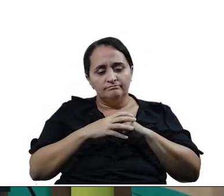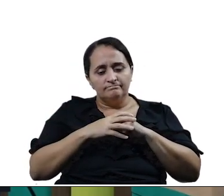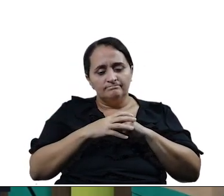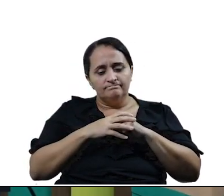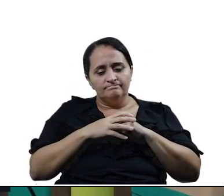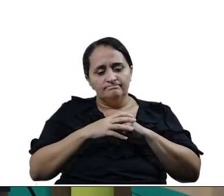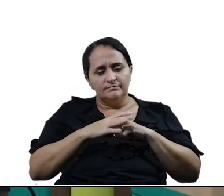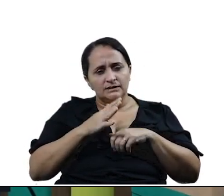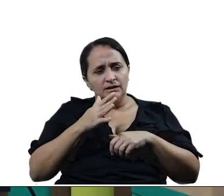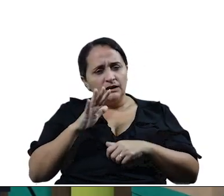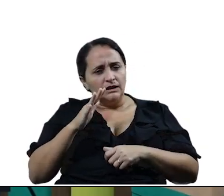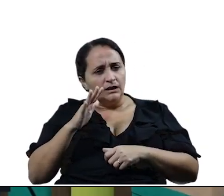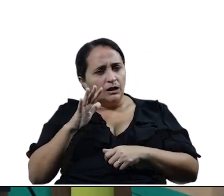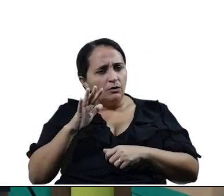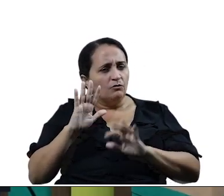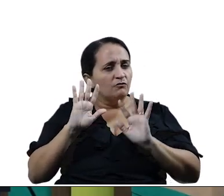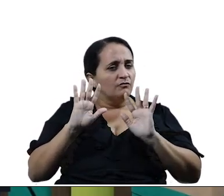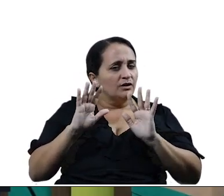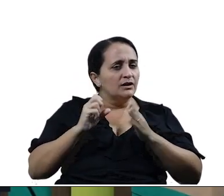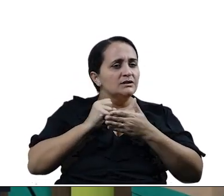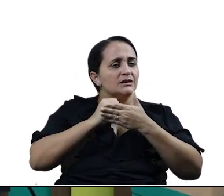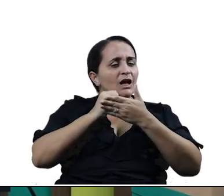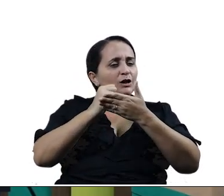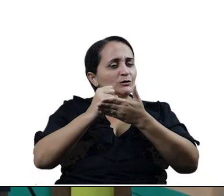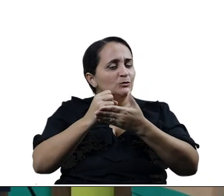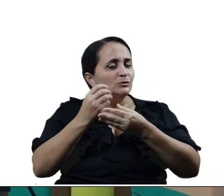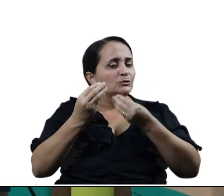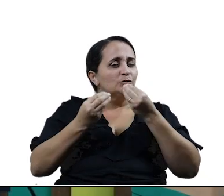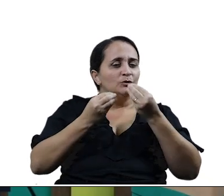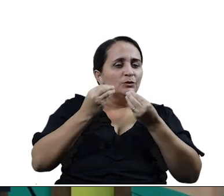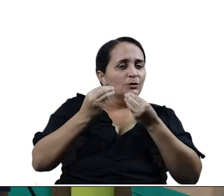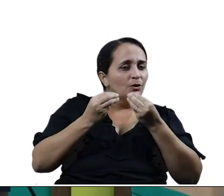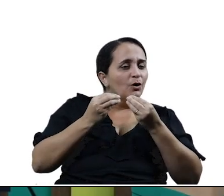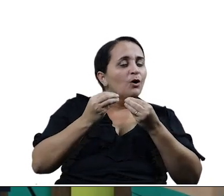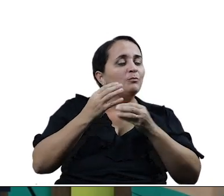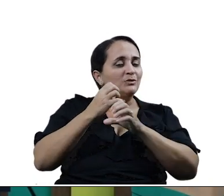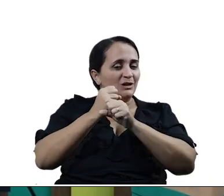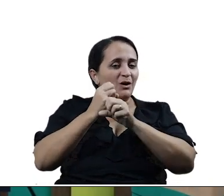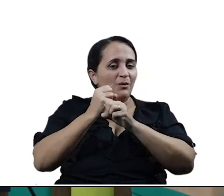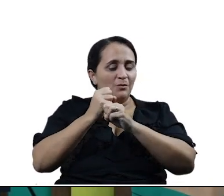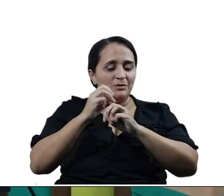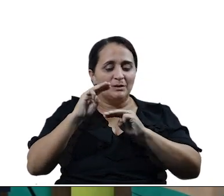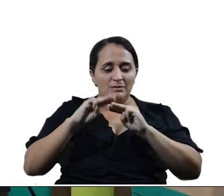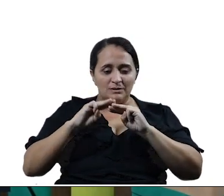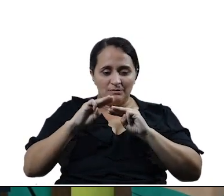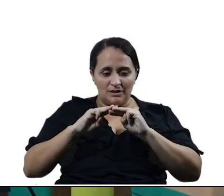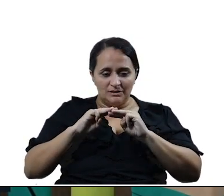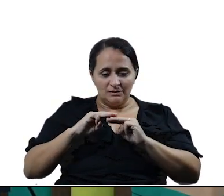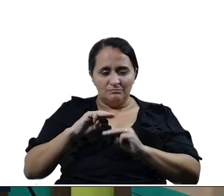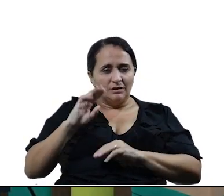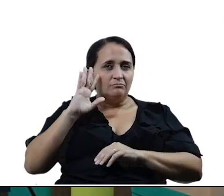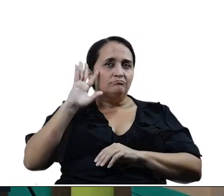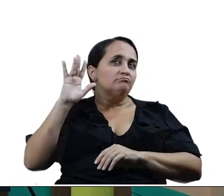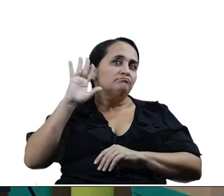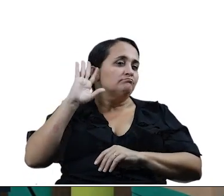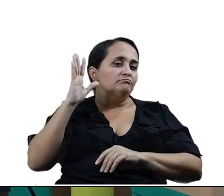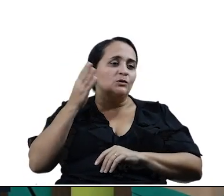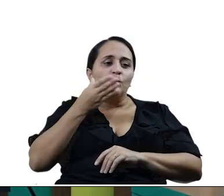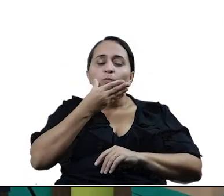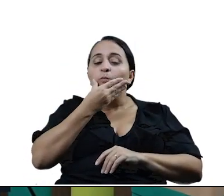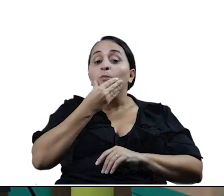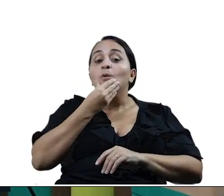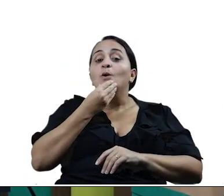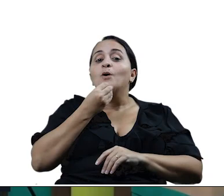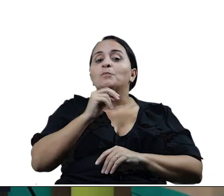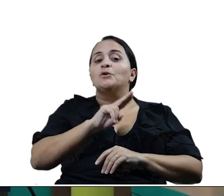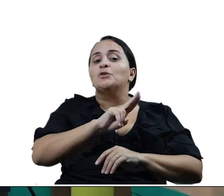talvez ele nos ajude muito aí nas nossas contas de matemática de agora em diante. O personagem imaginário é Jorge. Você conhece algum